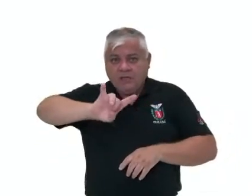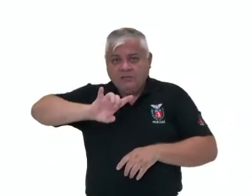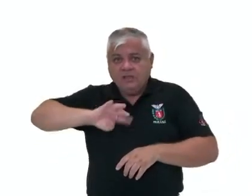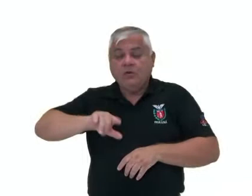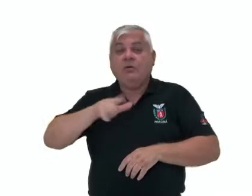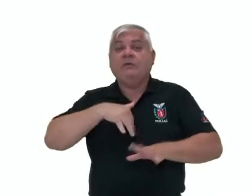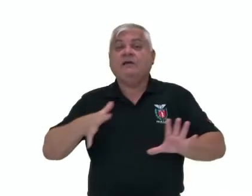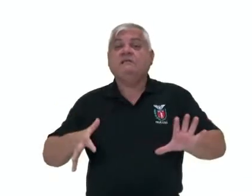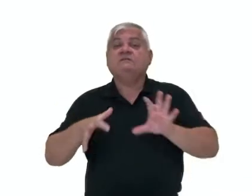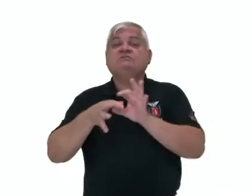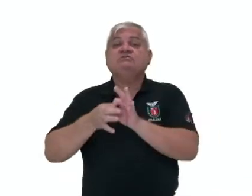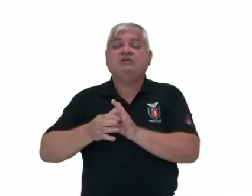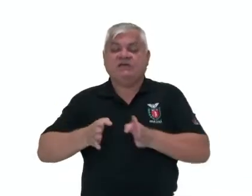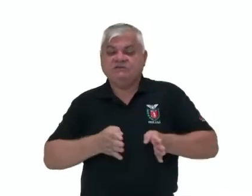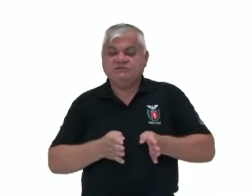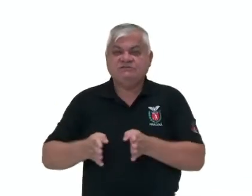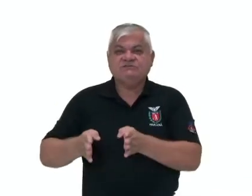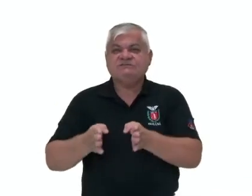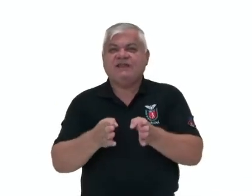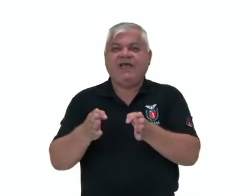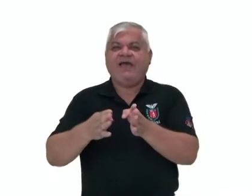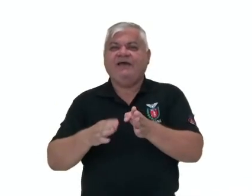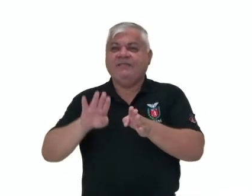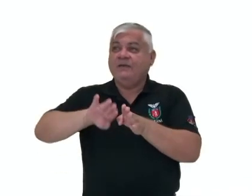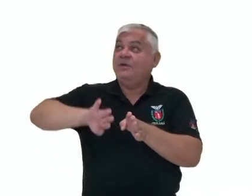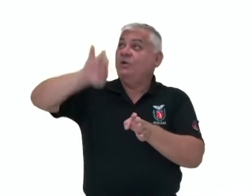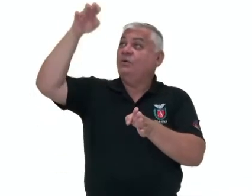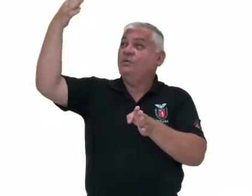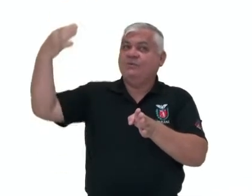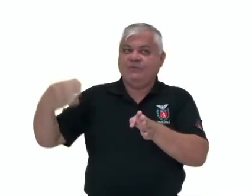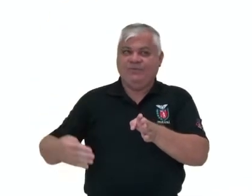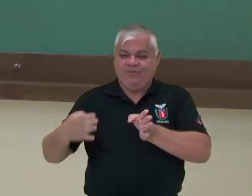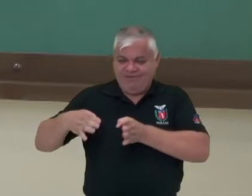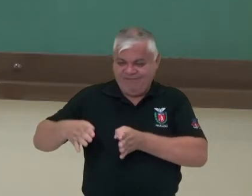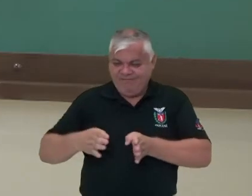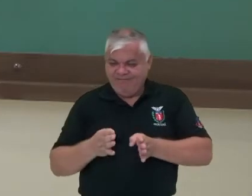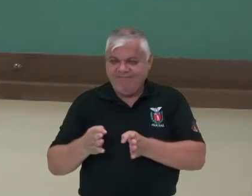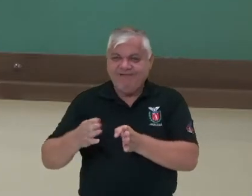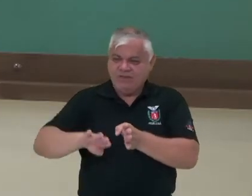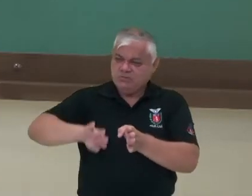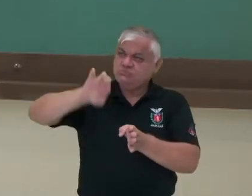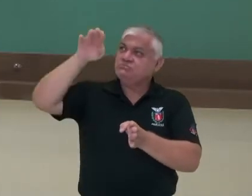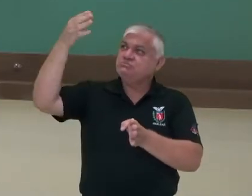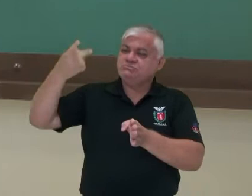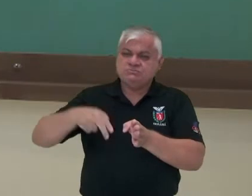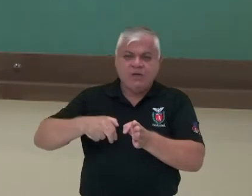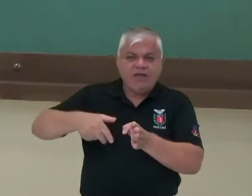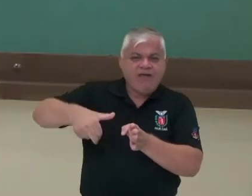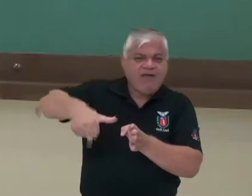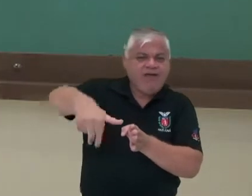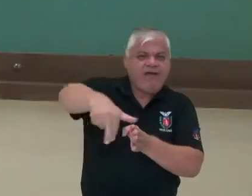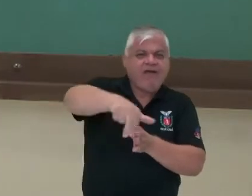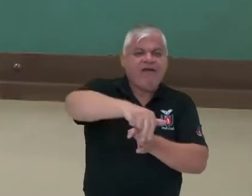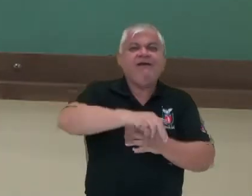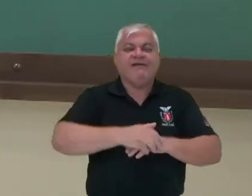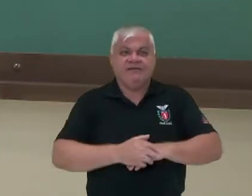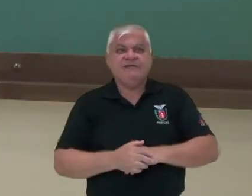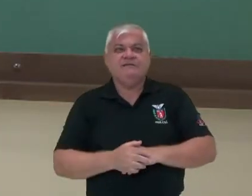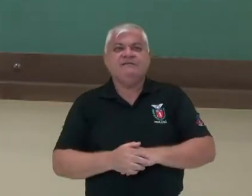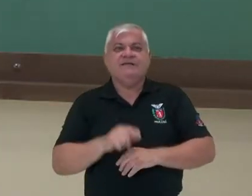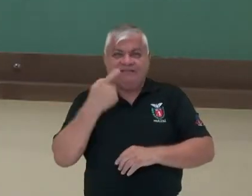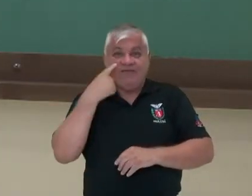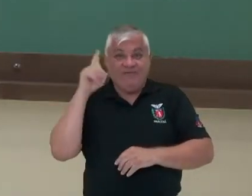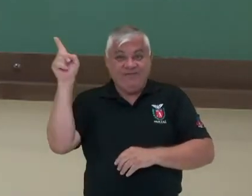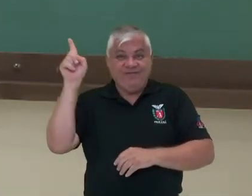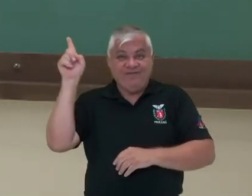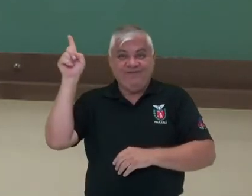estradas construídas nas encostas das montanhas. Tá? Veja, aqui nós temos um mapa que mostra por onde se